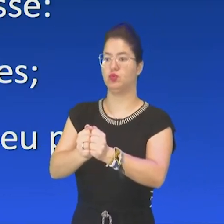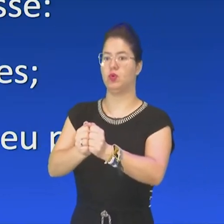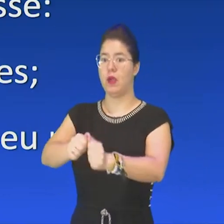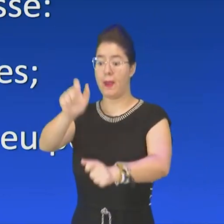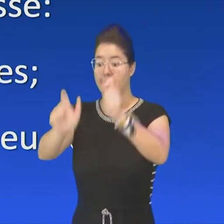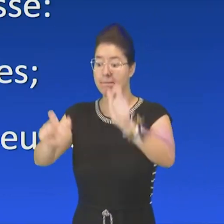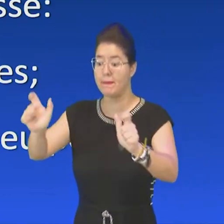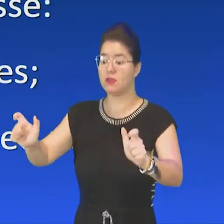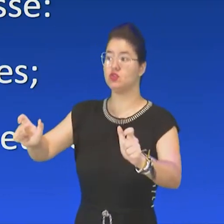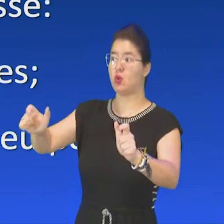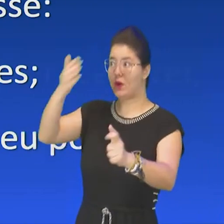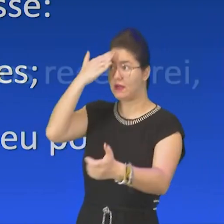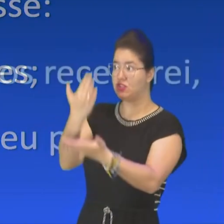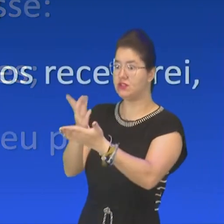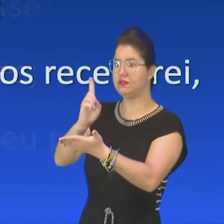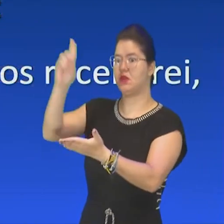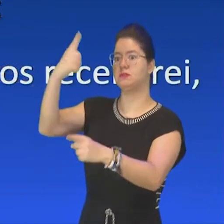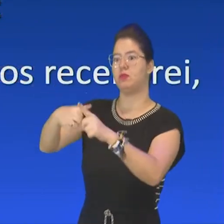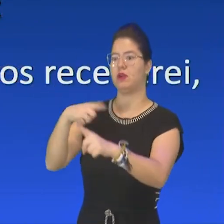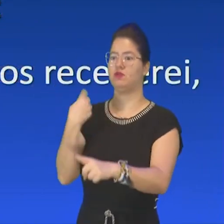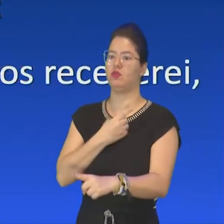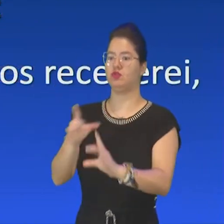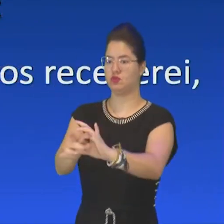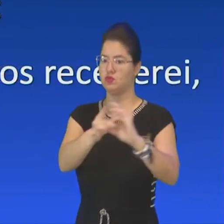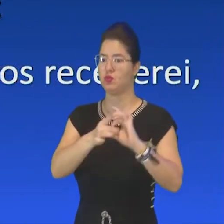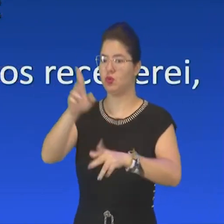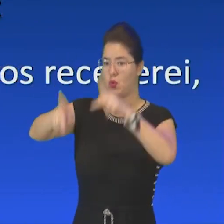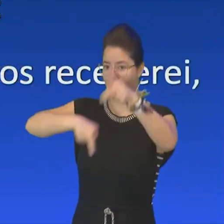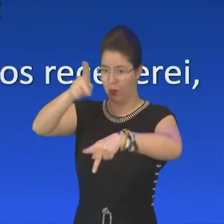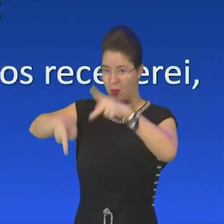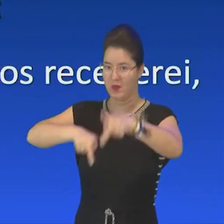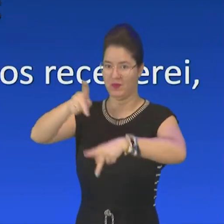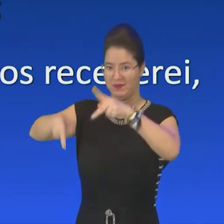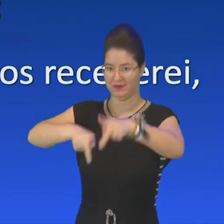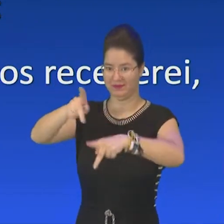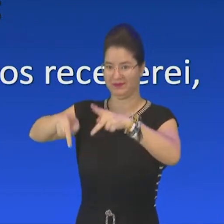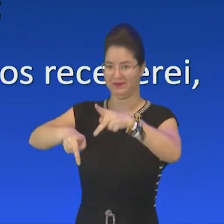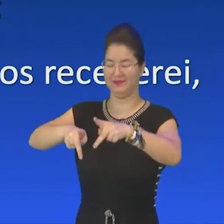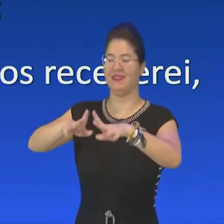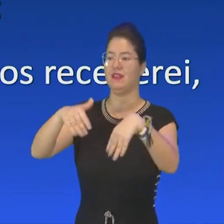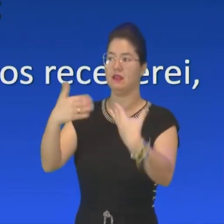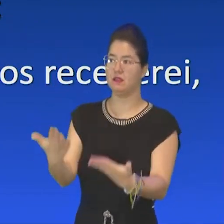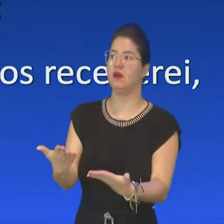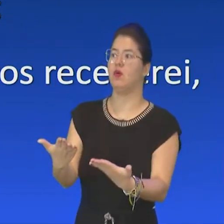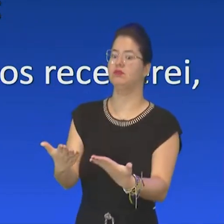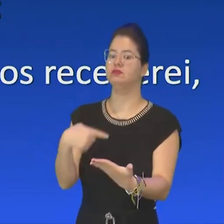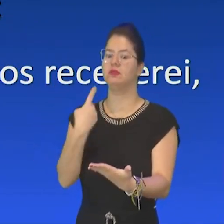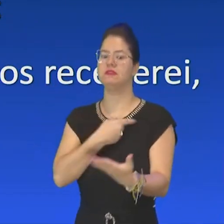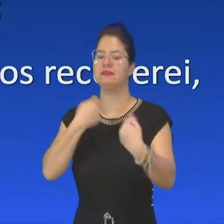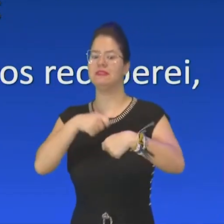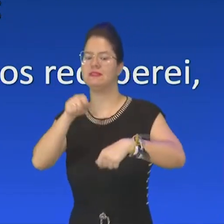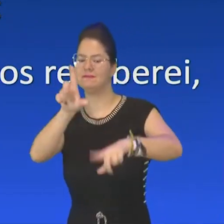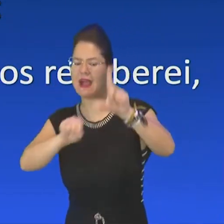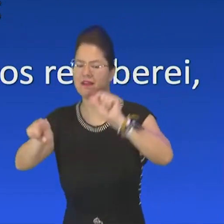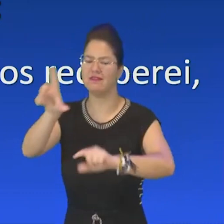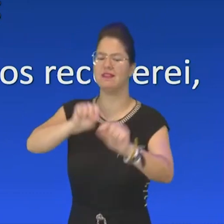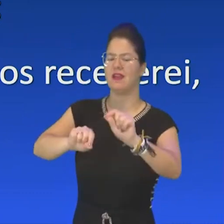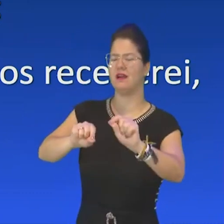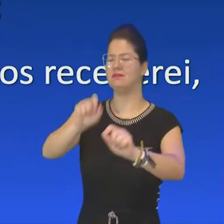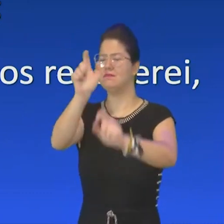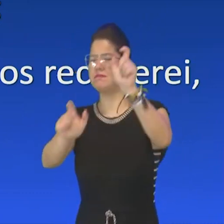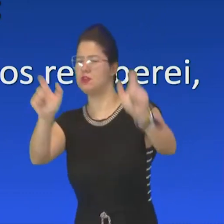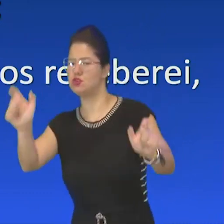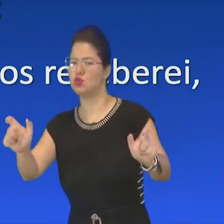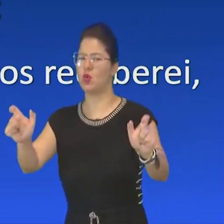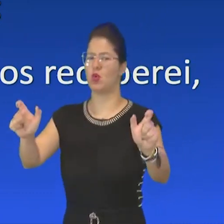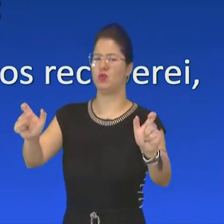Deus e eles serão o meu povo. Por isso, retirai-vos do meio deles, separai-vos, diz o Senhor. Não